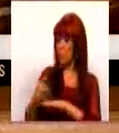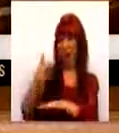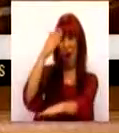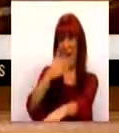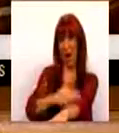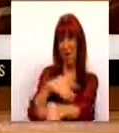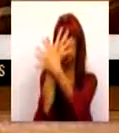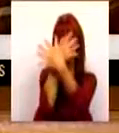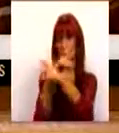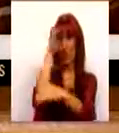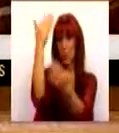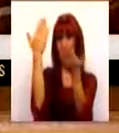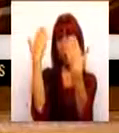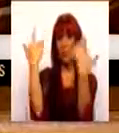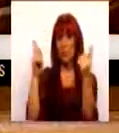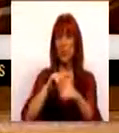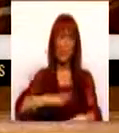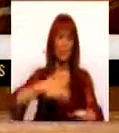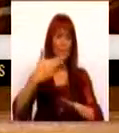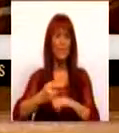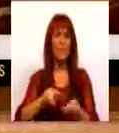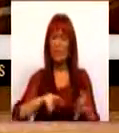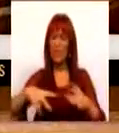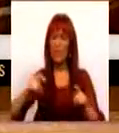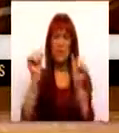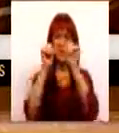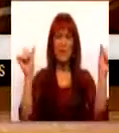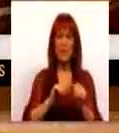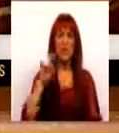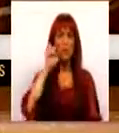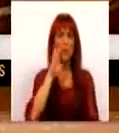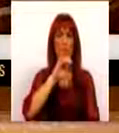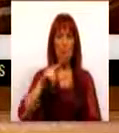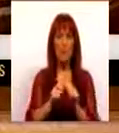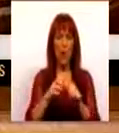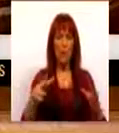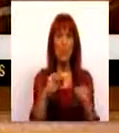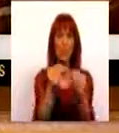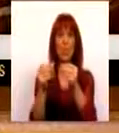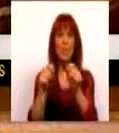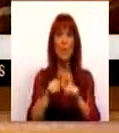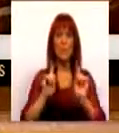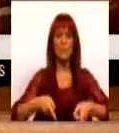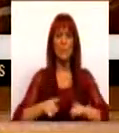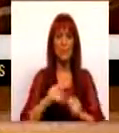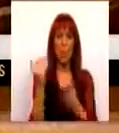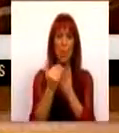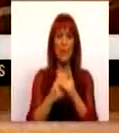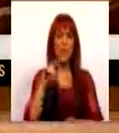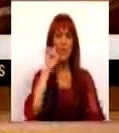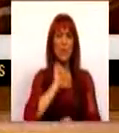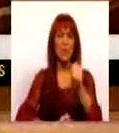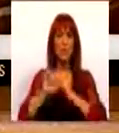dos incêndios do verão passado, e reformando o sistema de proteção civil, com aumento de meios, com o lançamento de programas de